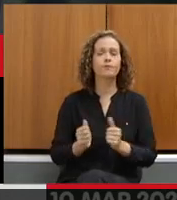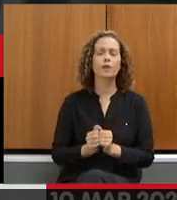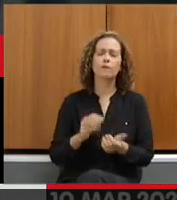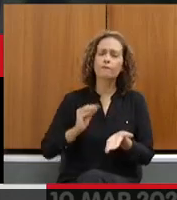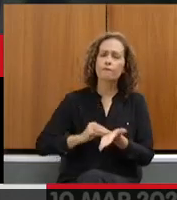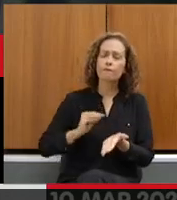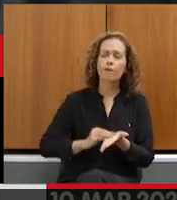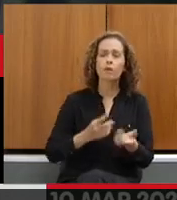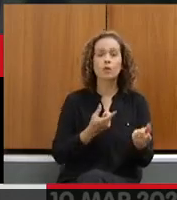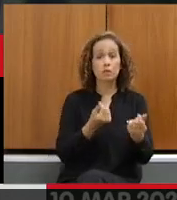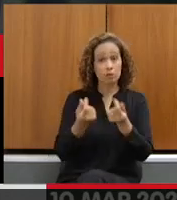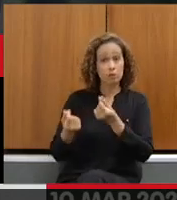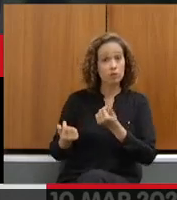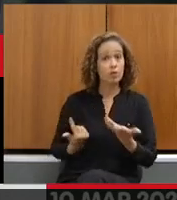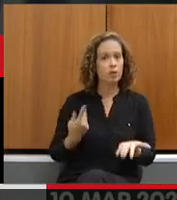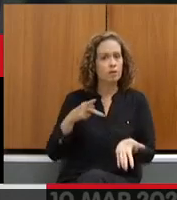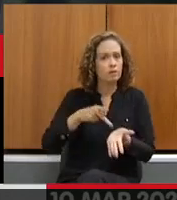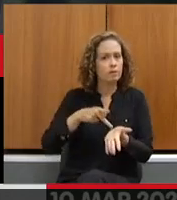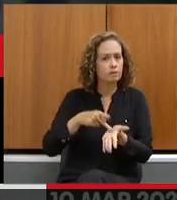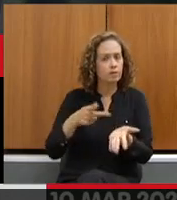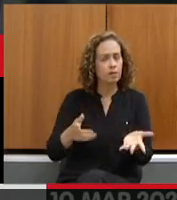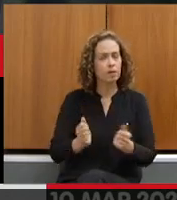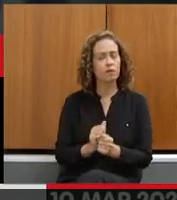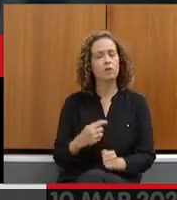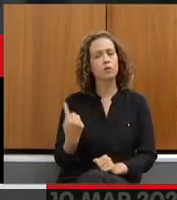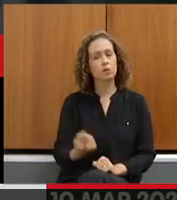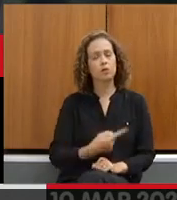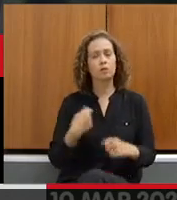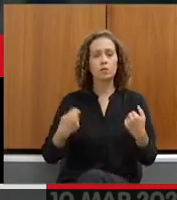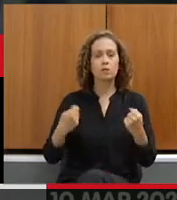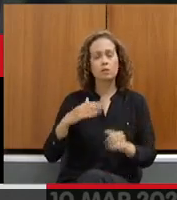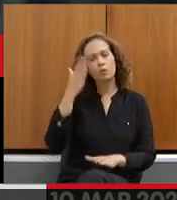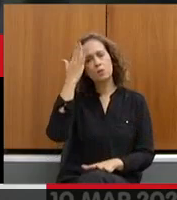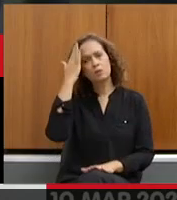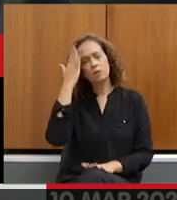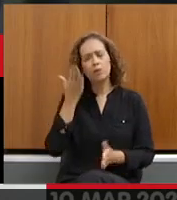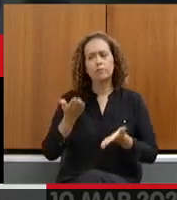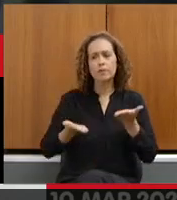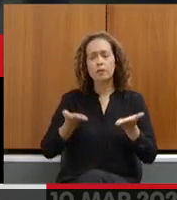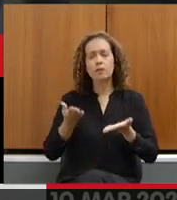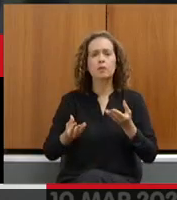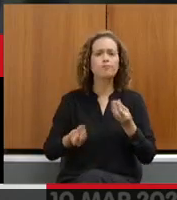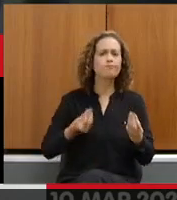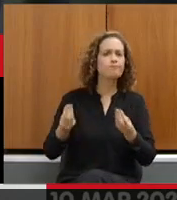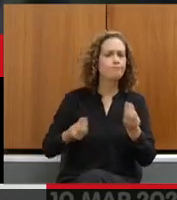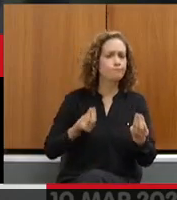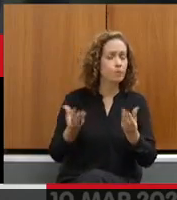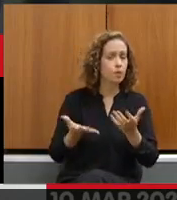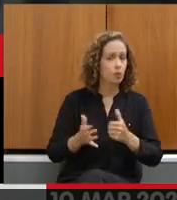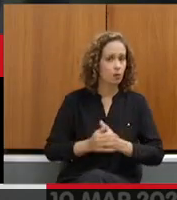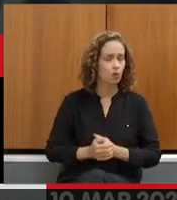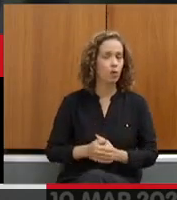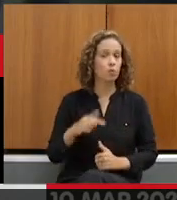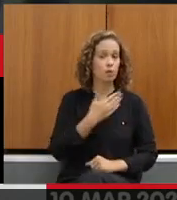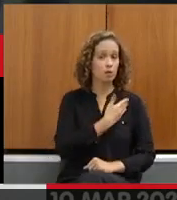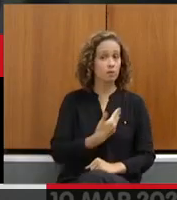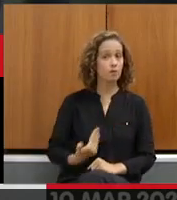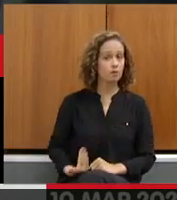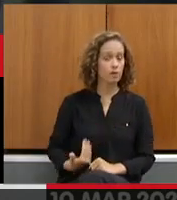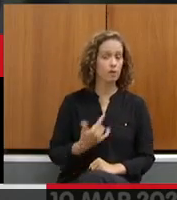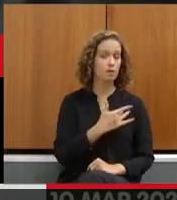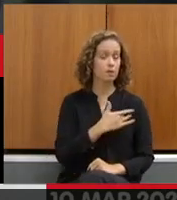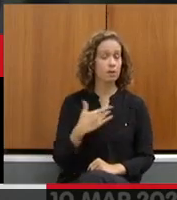para o status então assim nós temos que ver de onde nós vamos equilibrando de longe neste o governo à